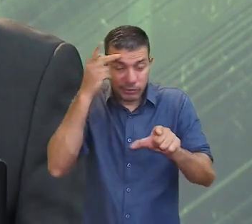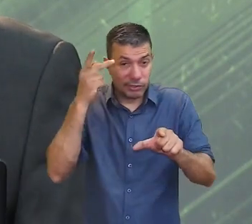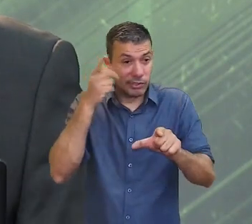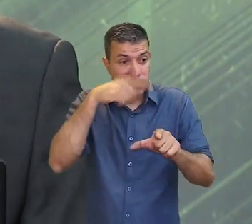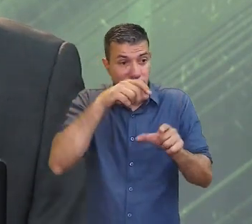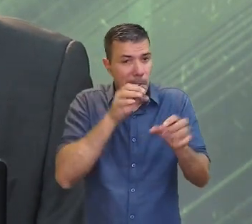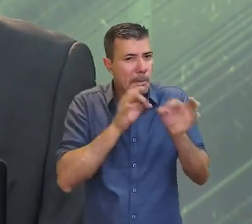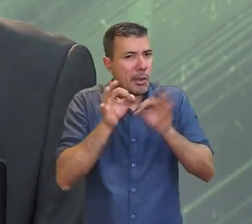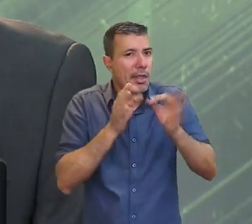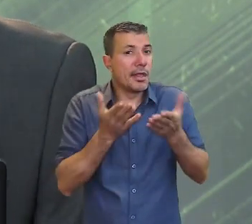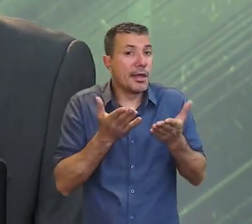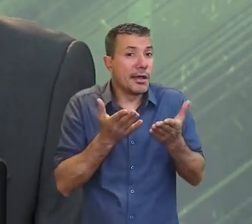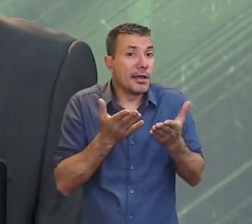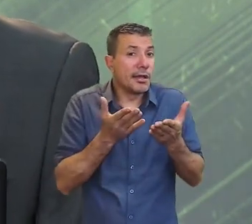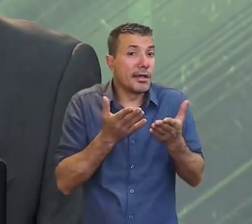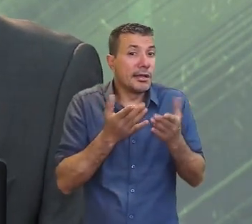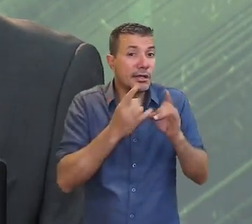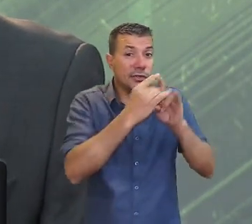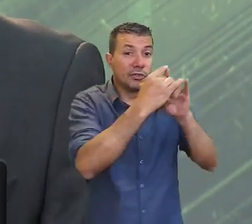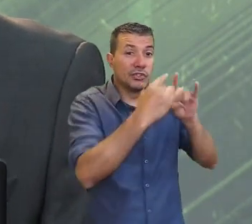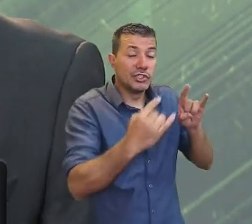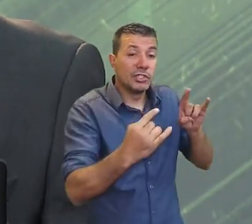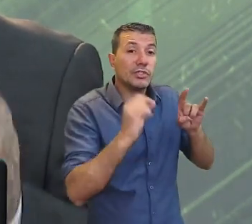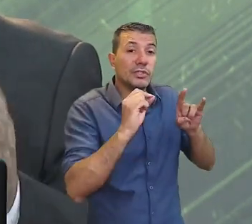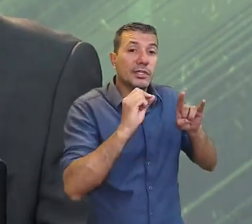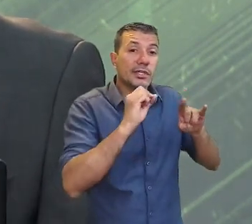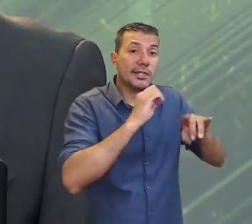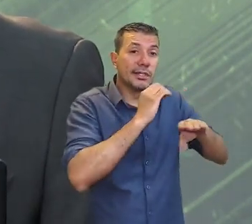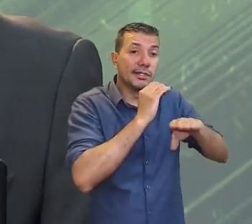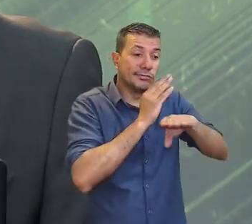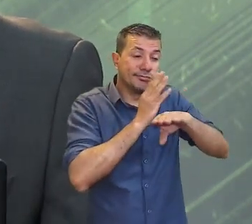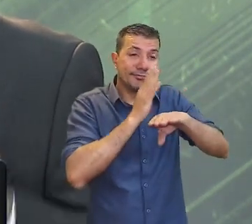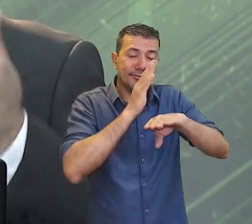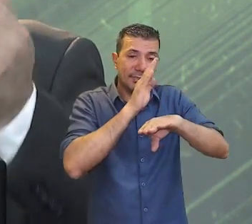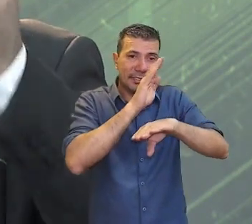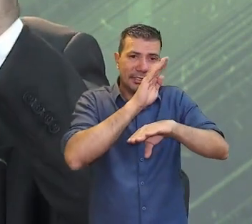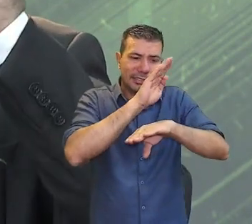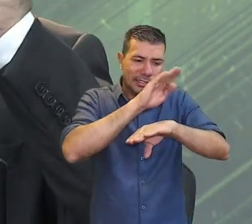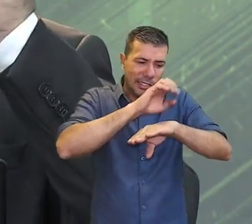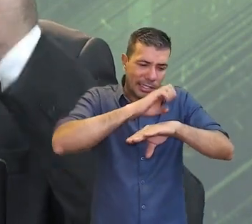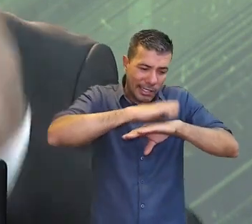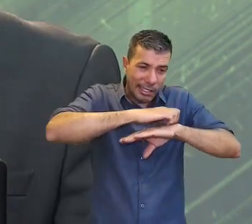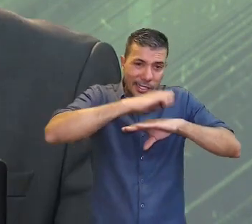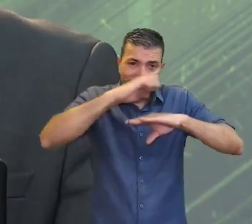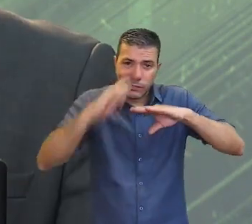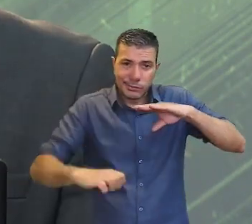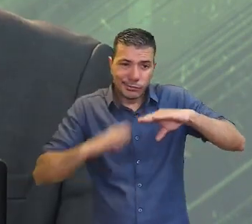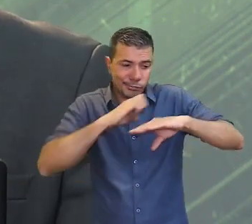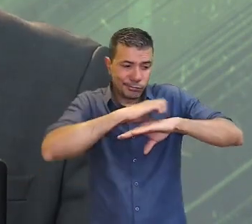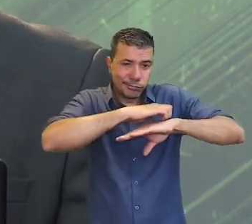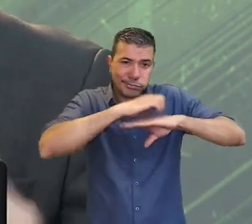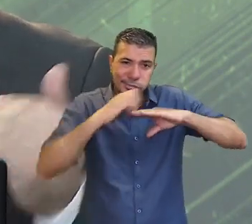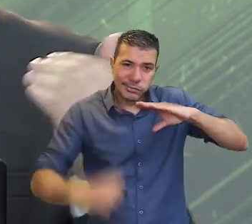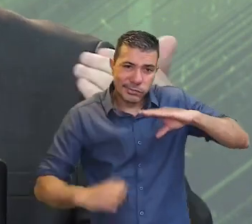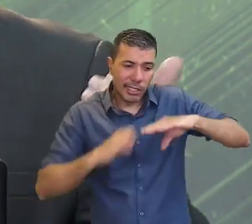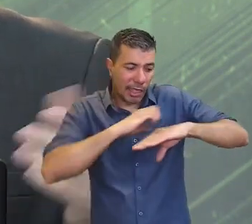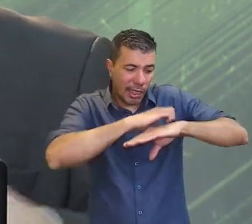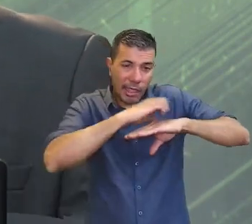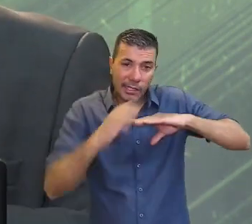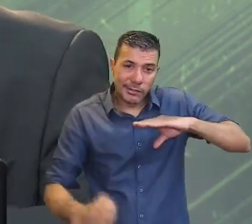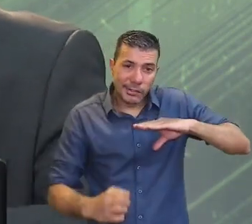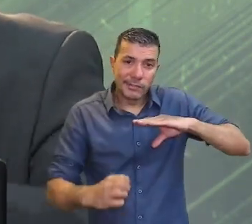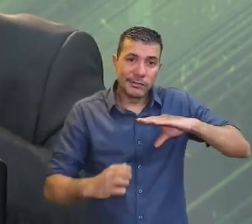Esse processo era chamado o dia da expiação e ocorria uma vez por ano. Nós vamos falar um pouquinho mais daqui a pouco